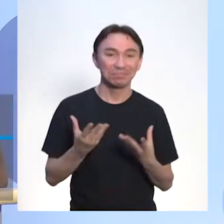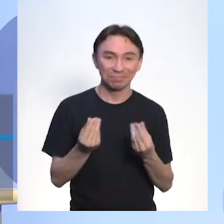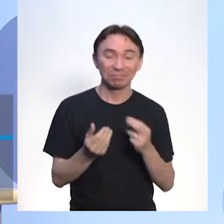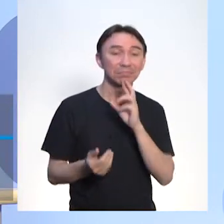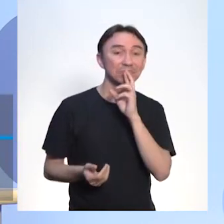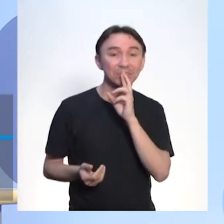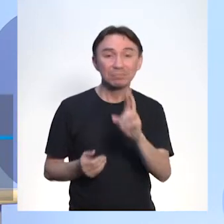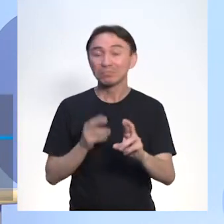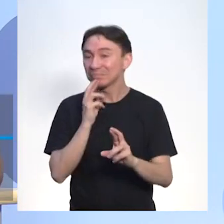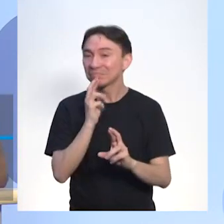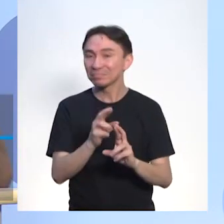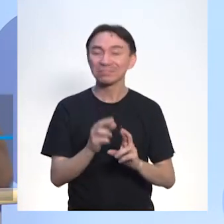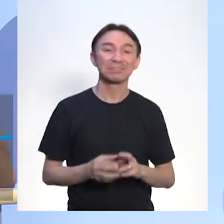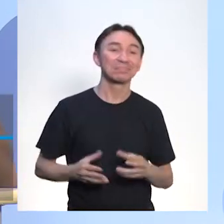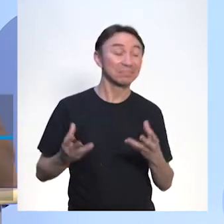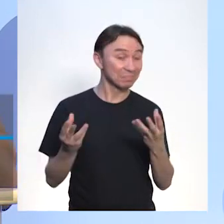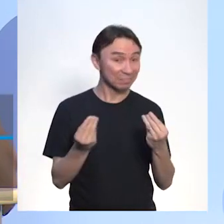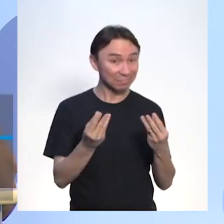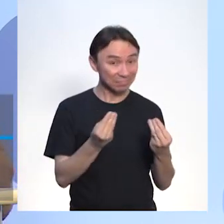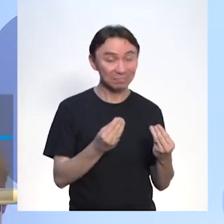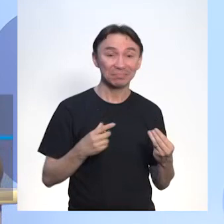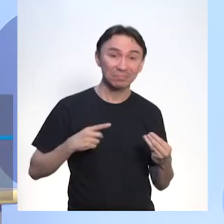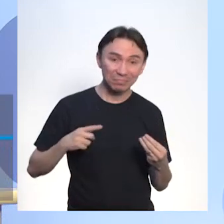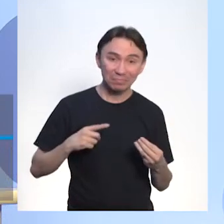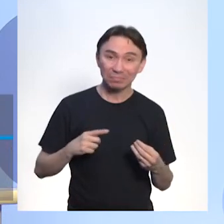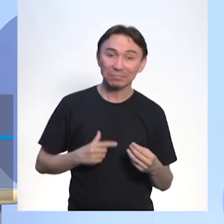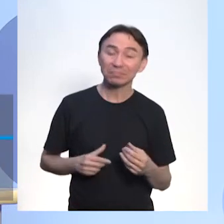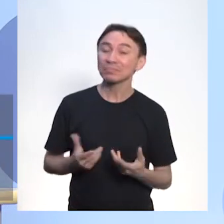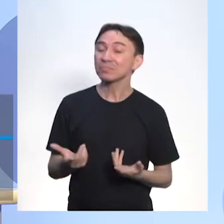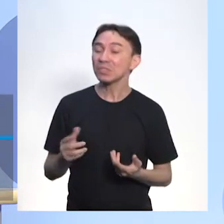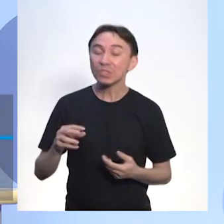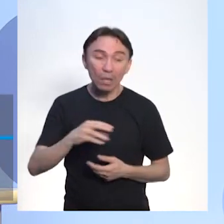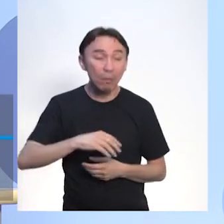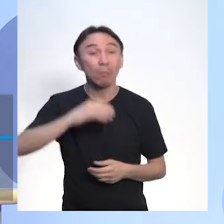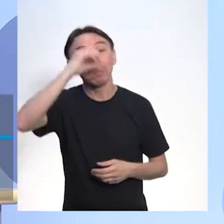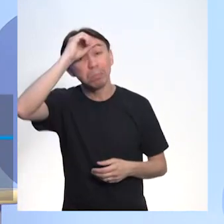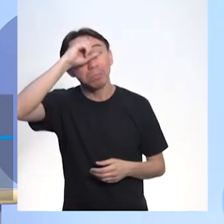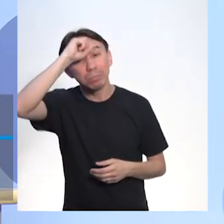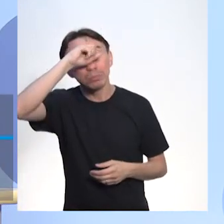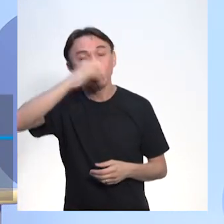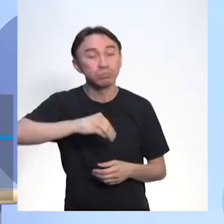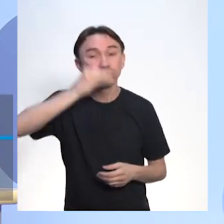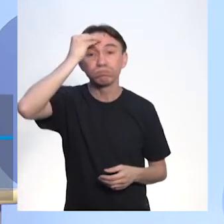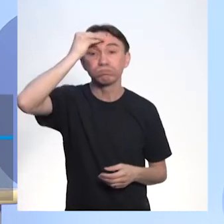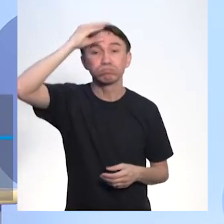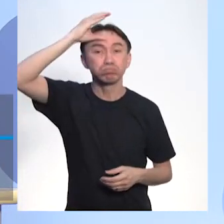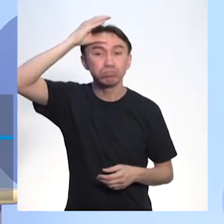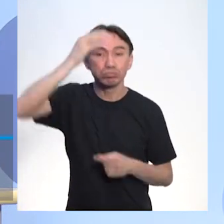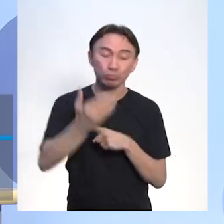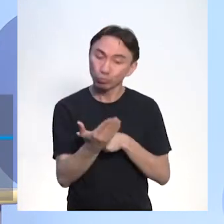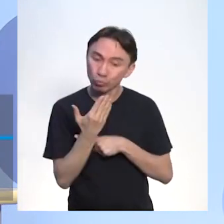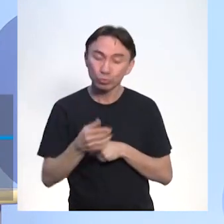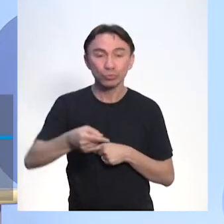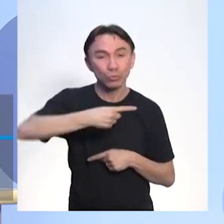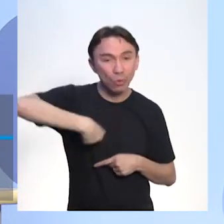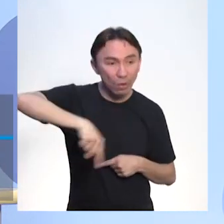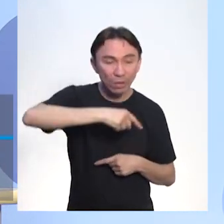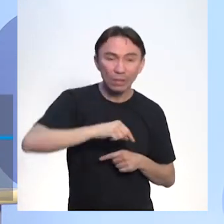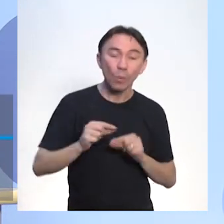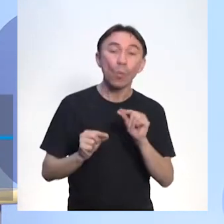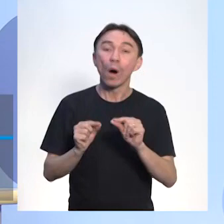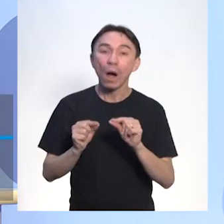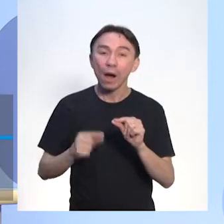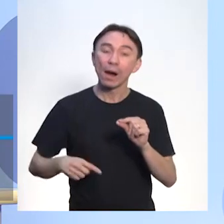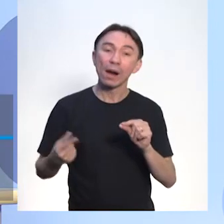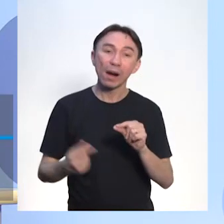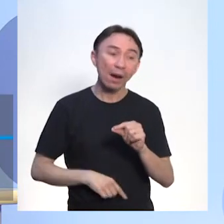está montando aqui um conhecimento que vai nos dar o entendimento de que o golpe